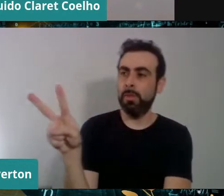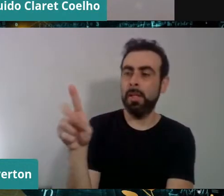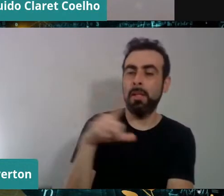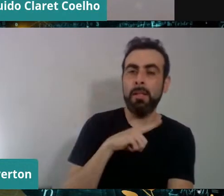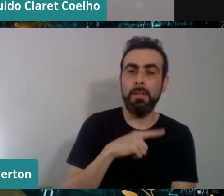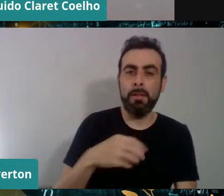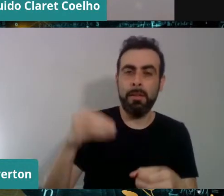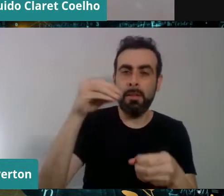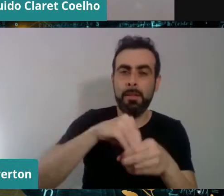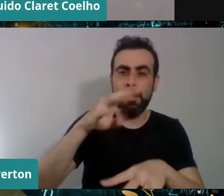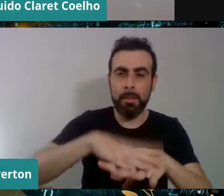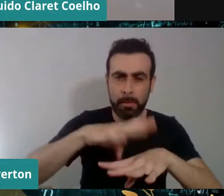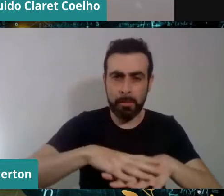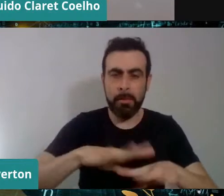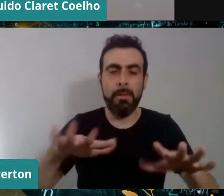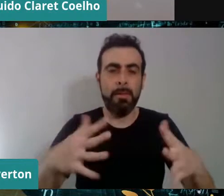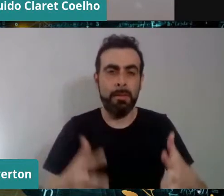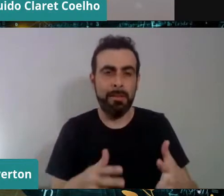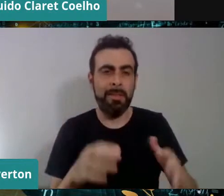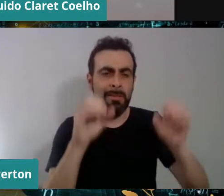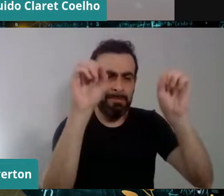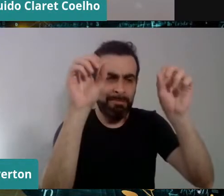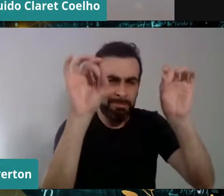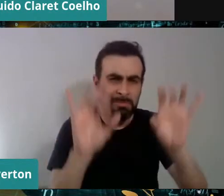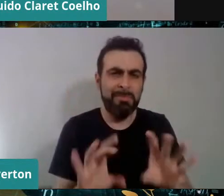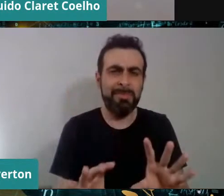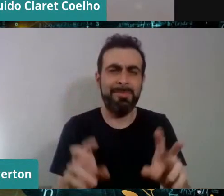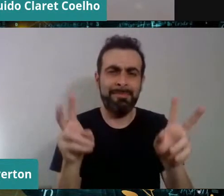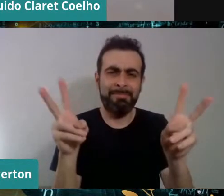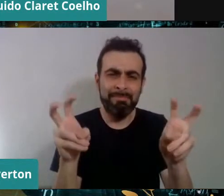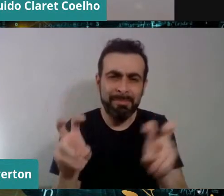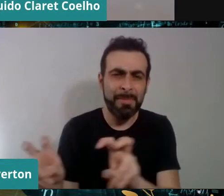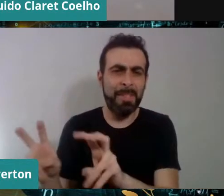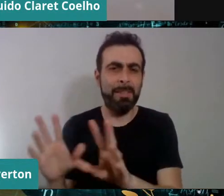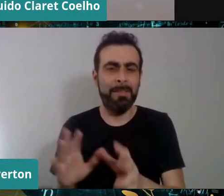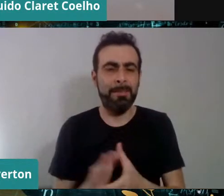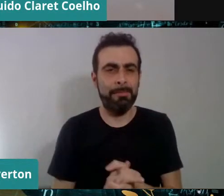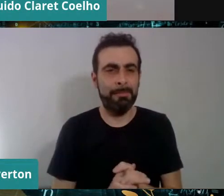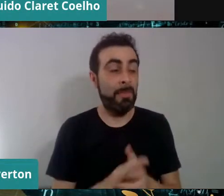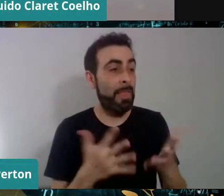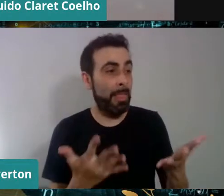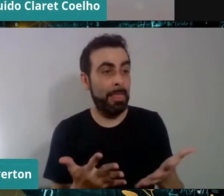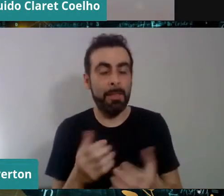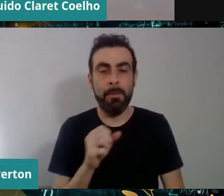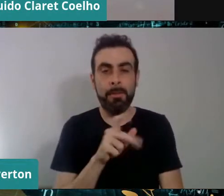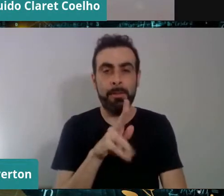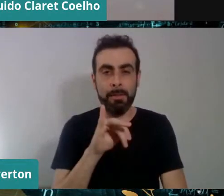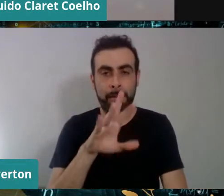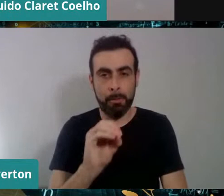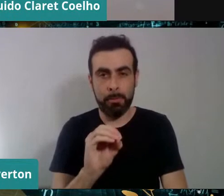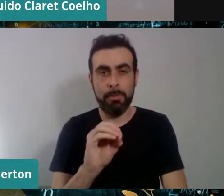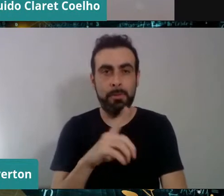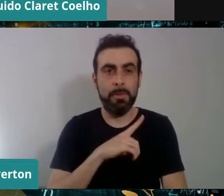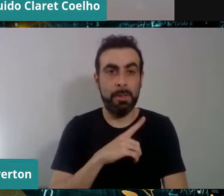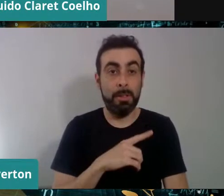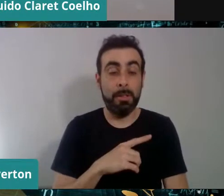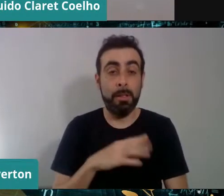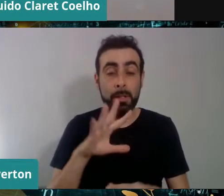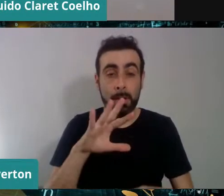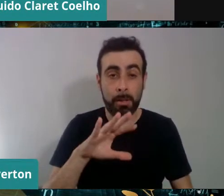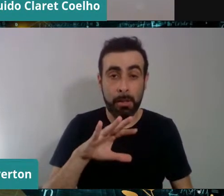propriamente dita, né? Então, é assim a gente vem trabalhando. Kiko, Eu queria também